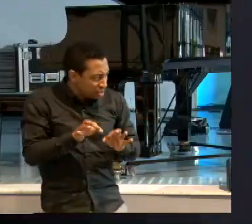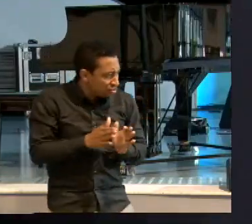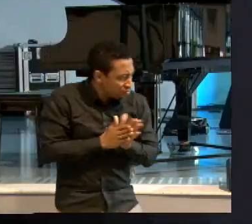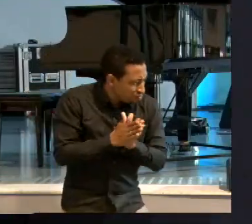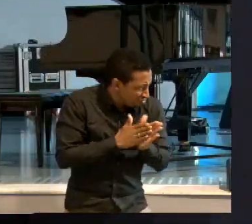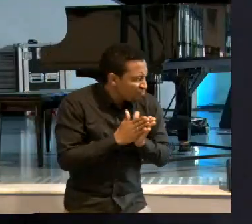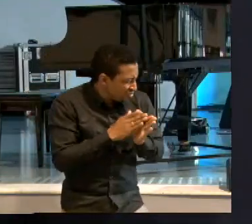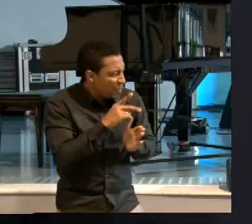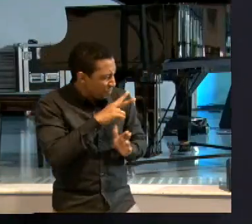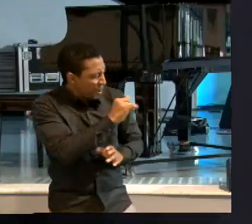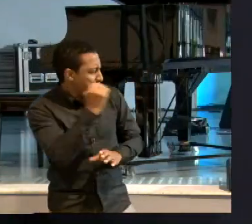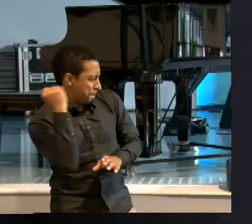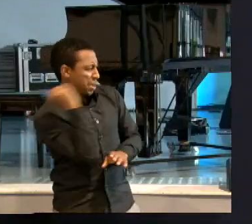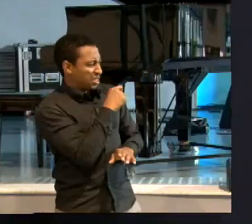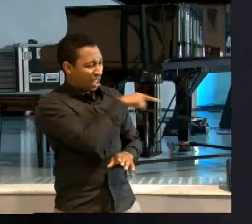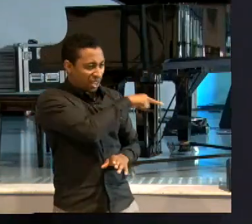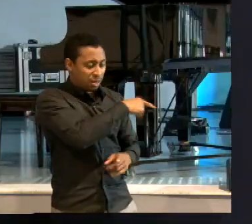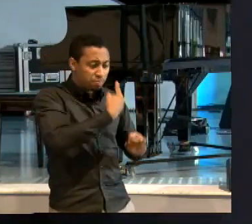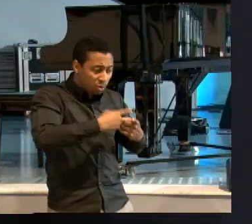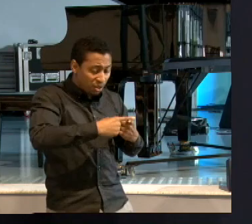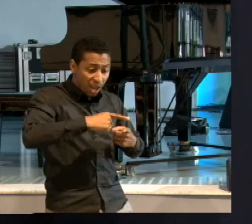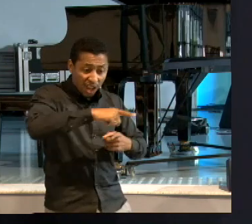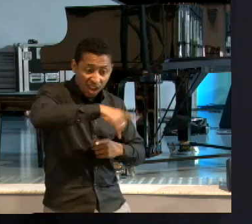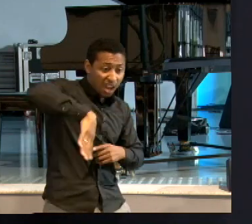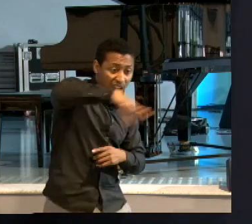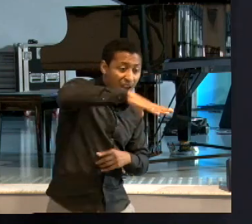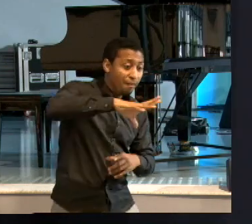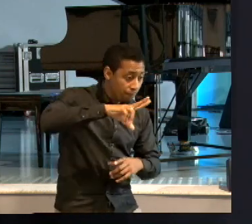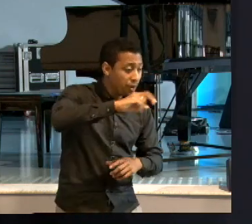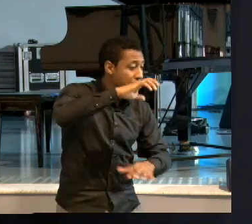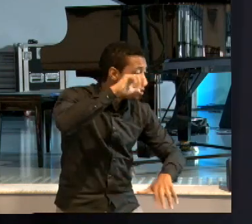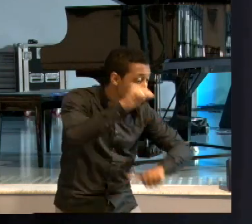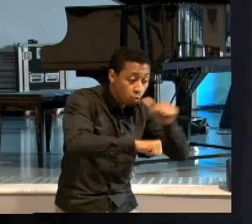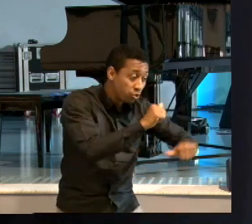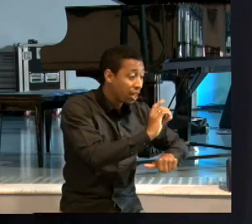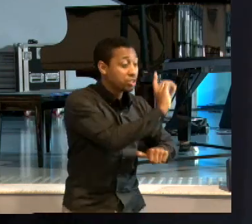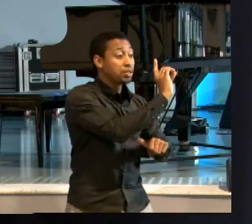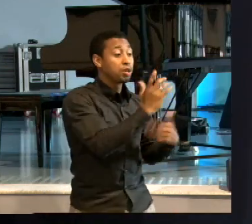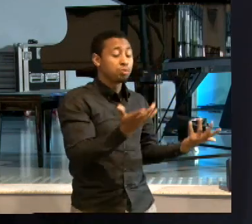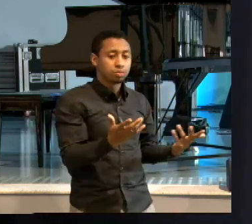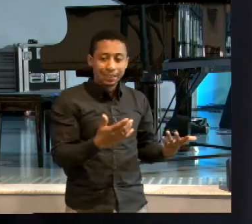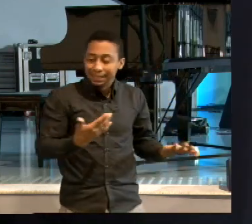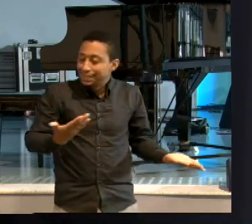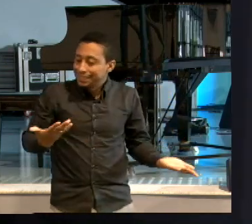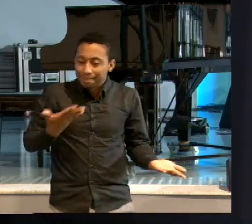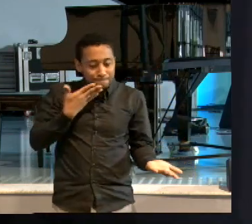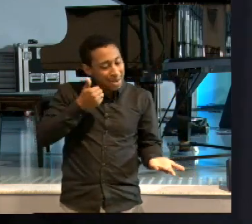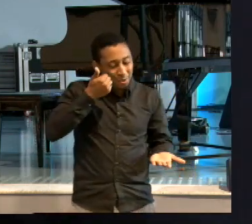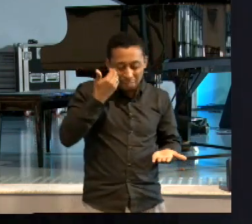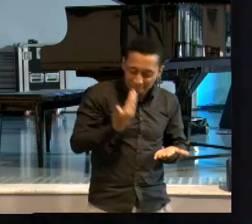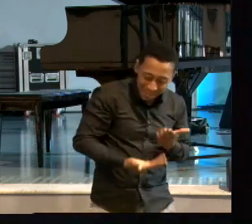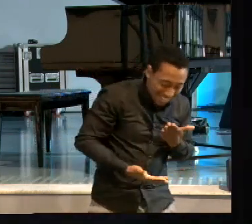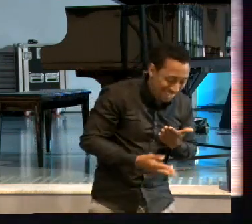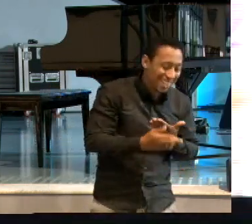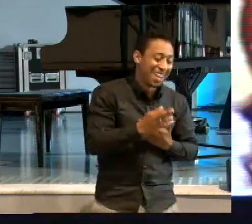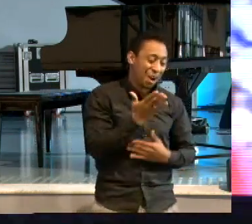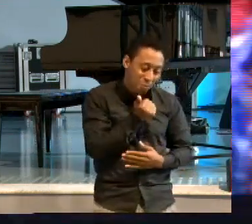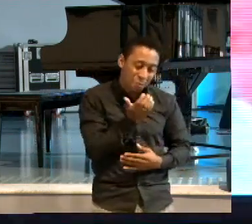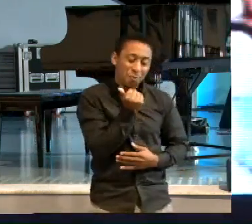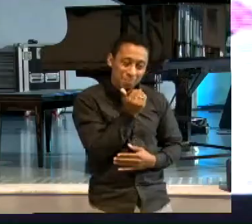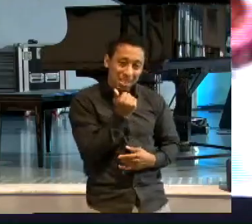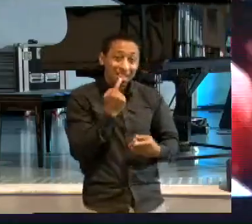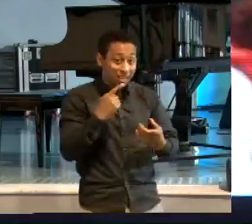pegar. Falei: agora estou até feliz de ter perdido o almoço. É melhor perder o almoço do que os dentes, do que a vida.